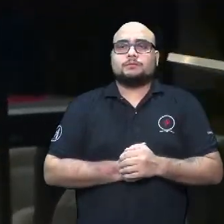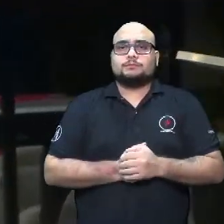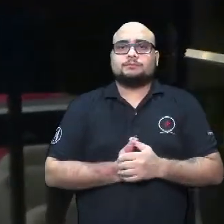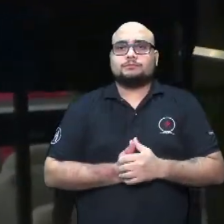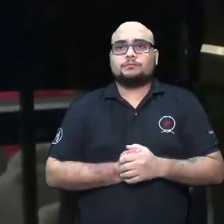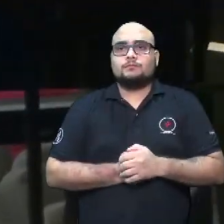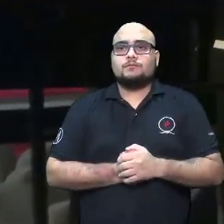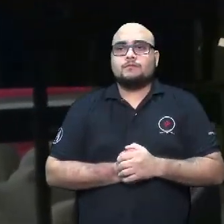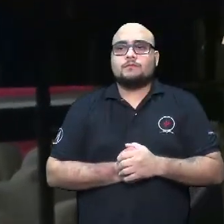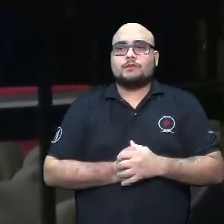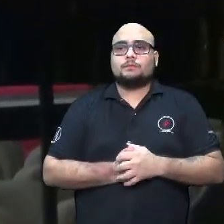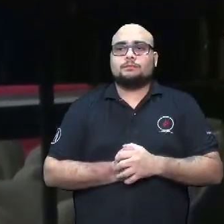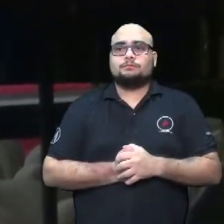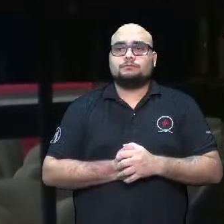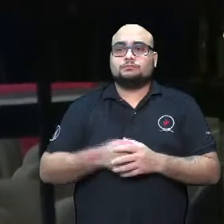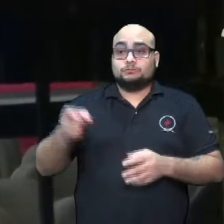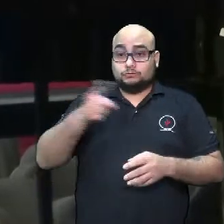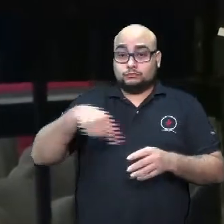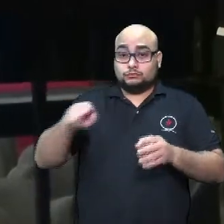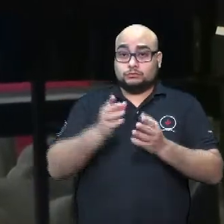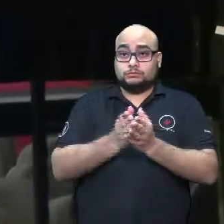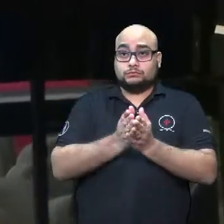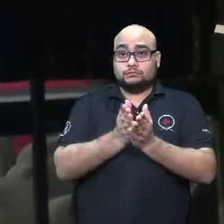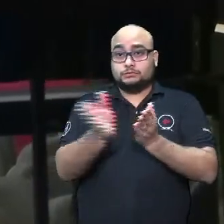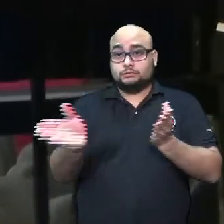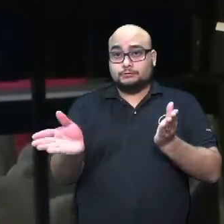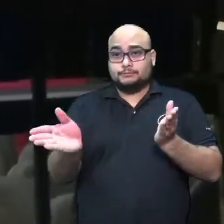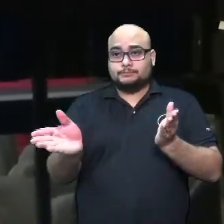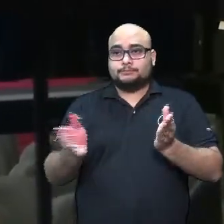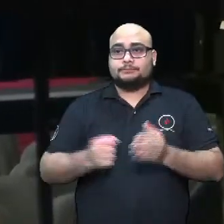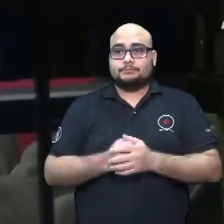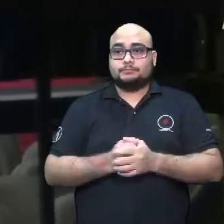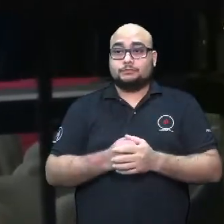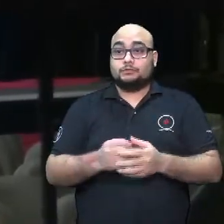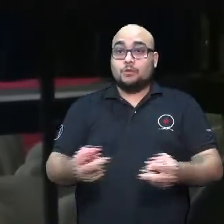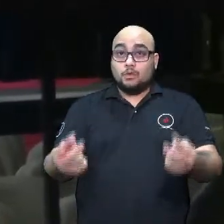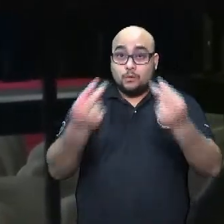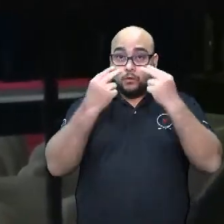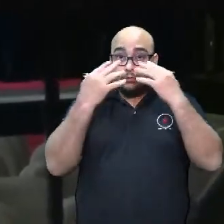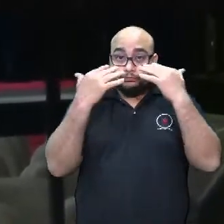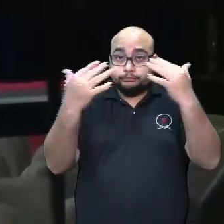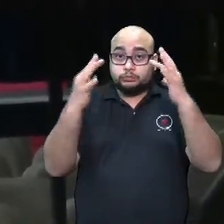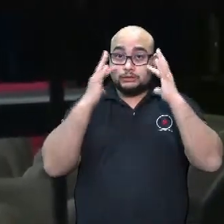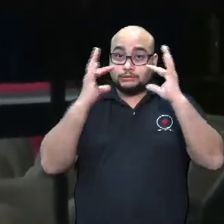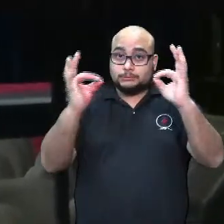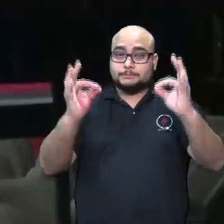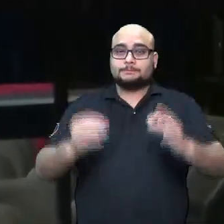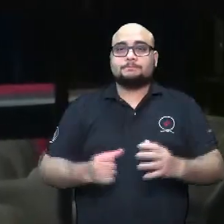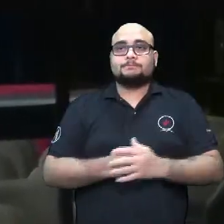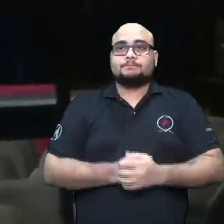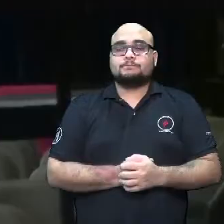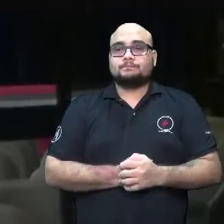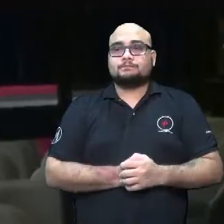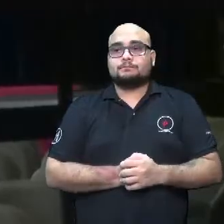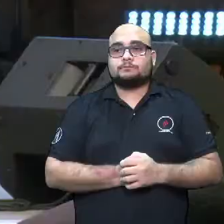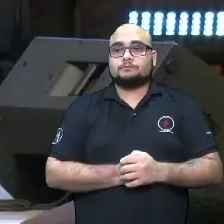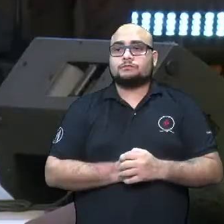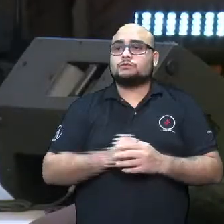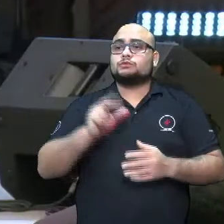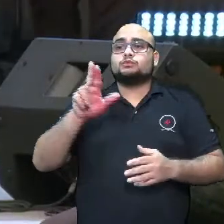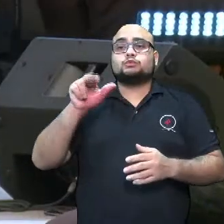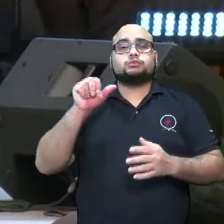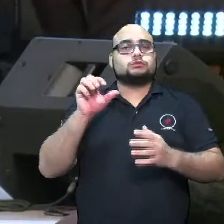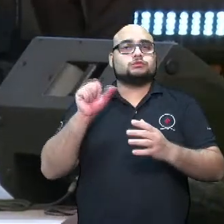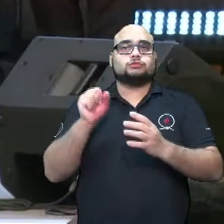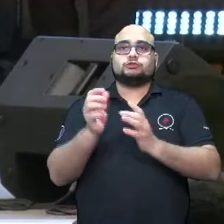Você que está afastado dos caminhos do Senhor e está me ouvindo aqui, ou você que talvez nunca tenha aceitado o Senhor Jesus, eu preciso te